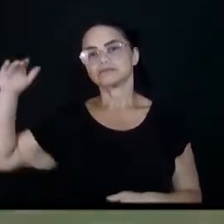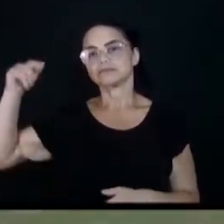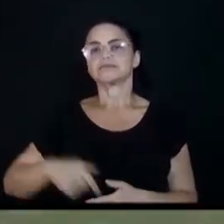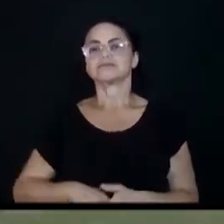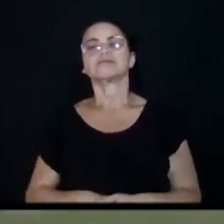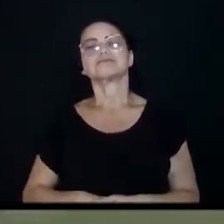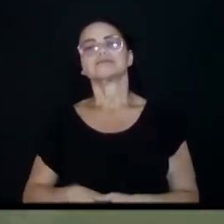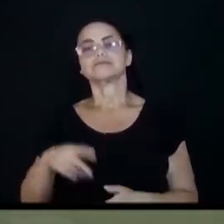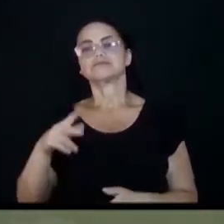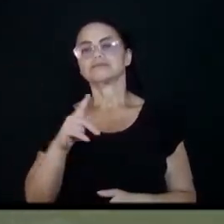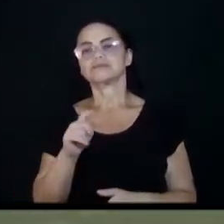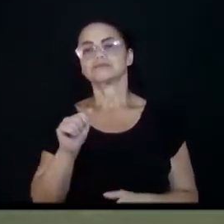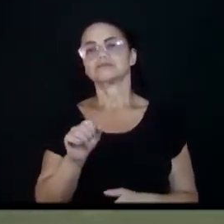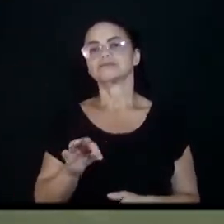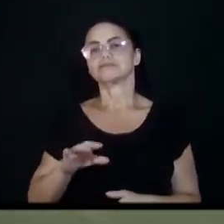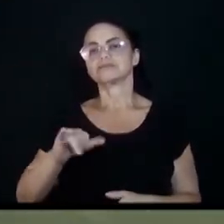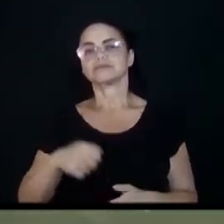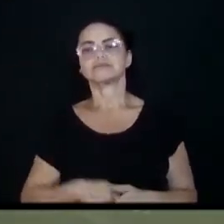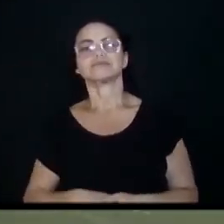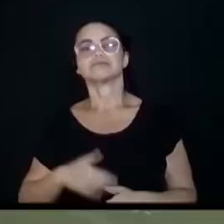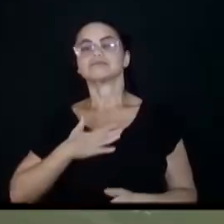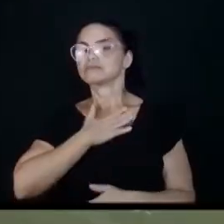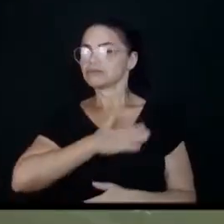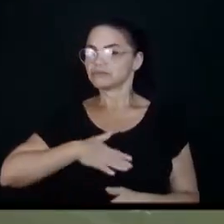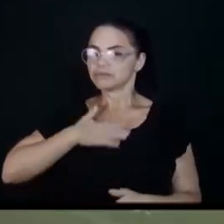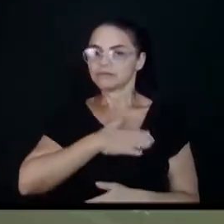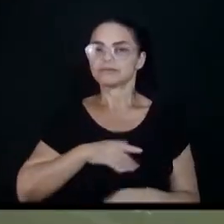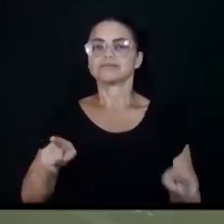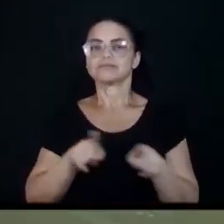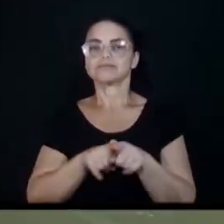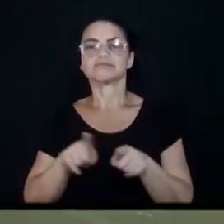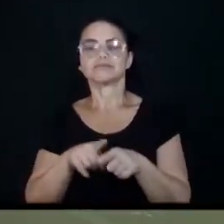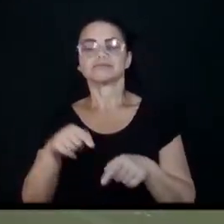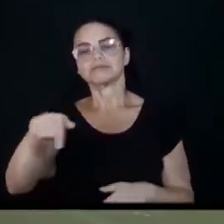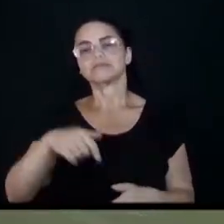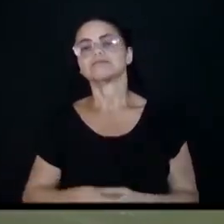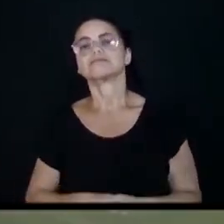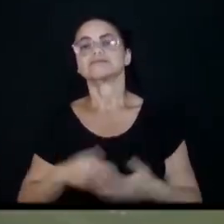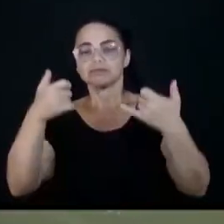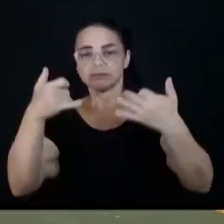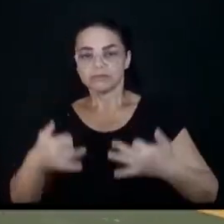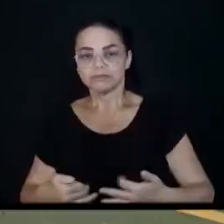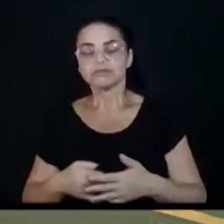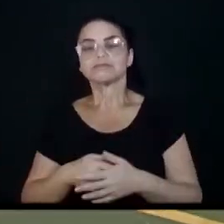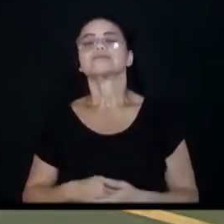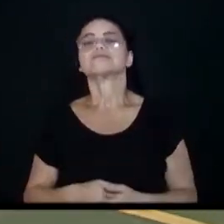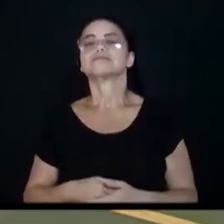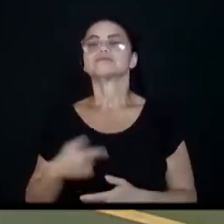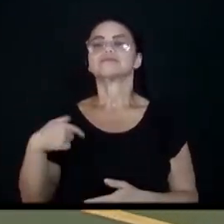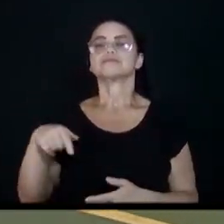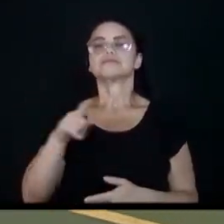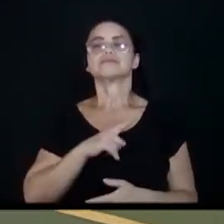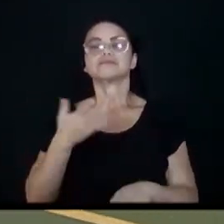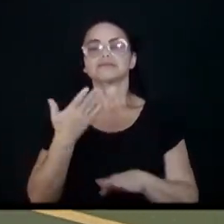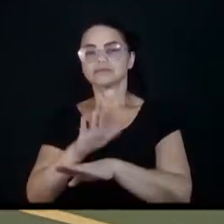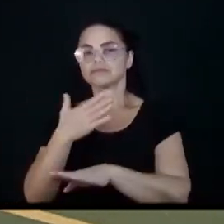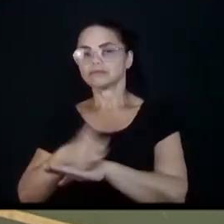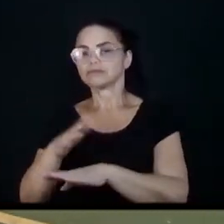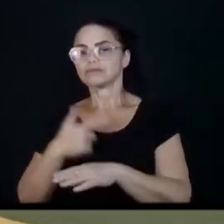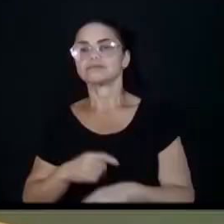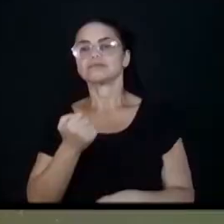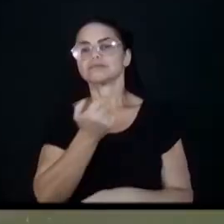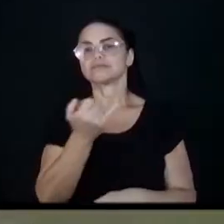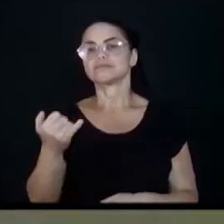Patrícia, ela gosta bastante daqui, ela estava me contando, né, sobre isso, que participa de quase todas as atividades